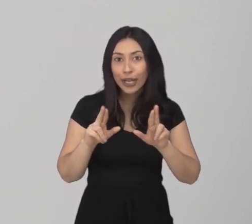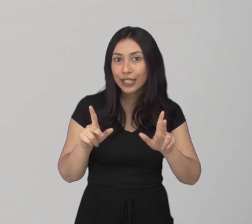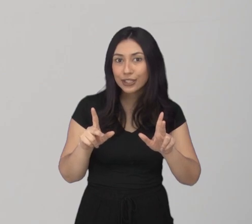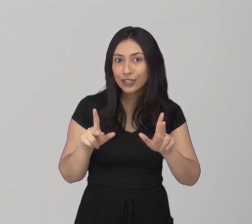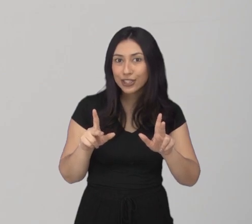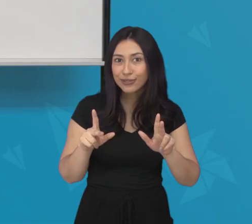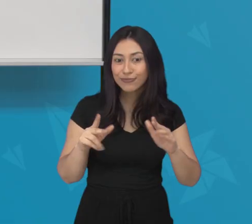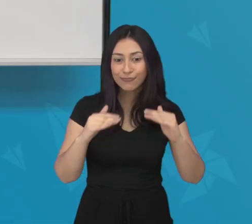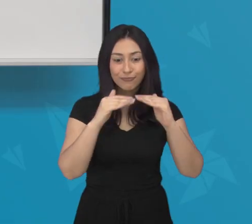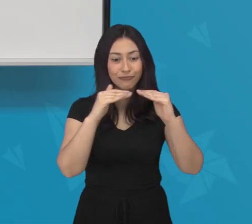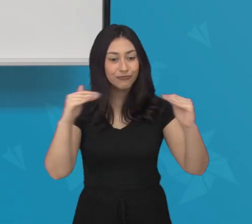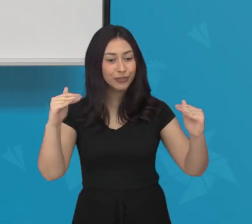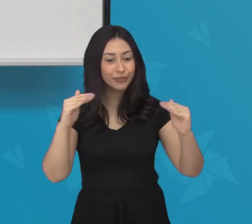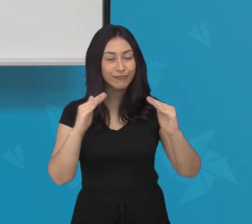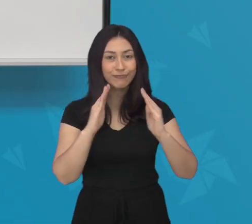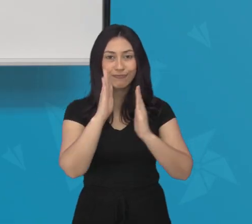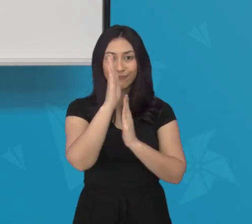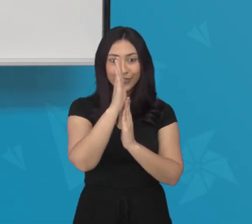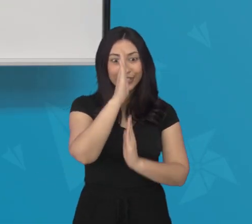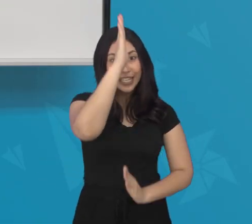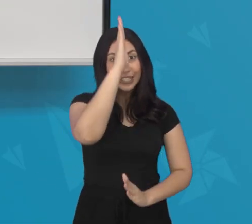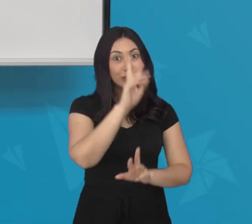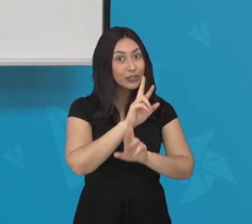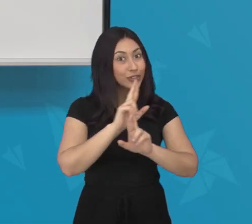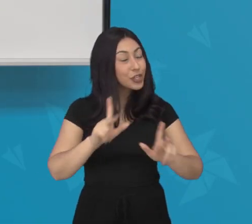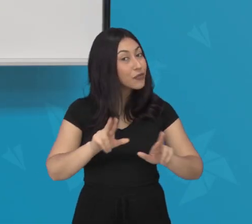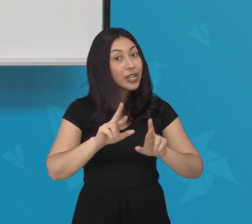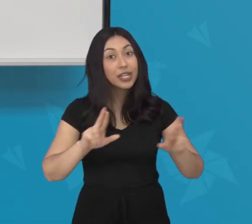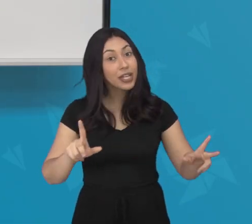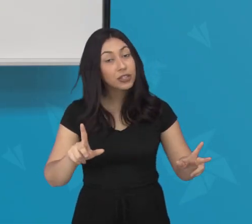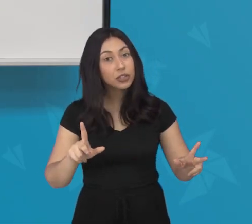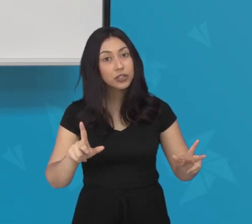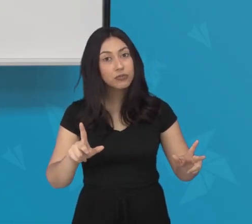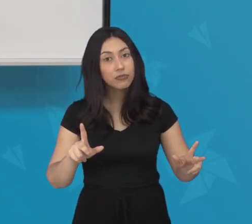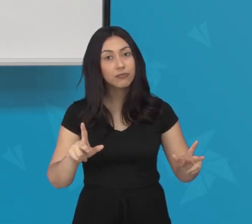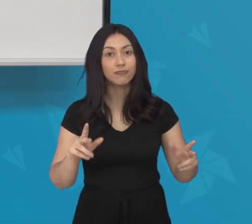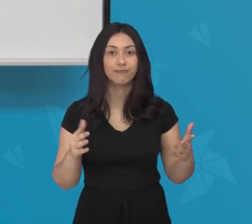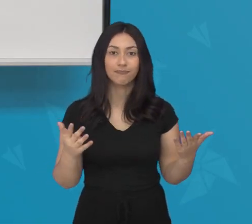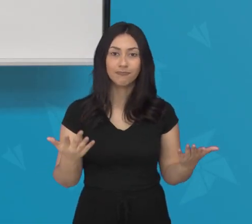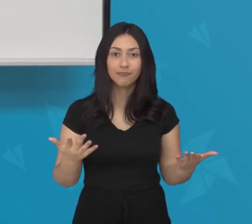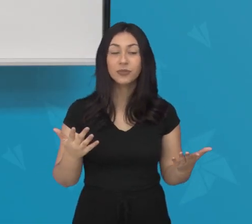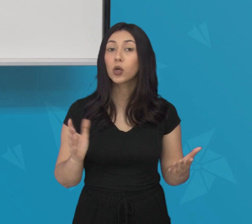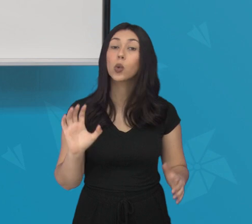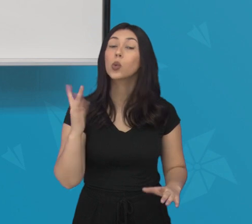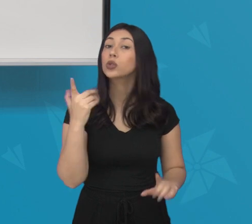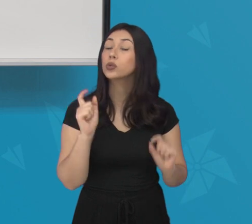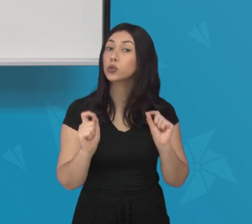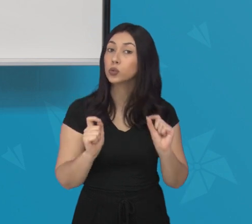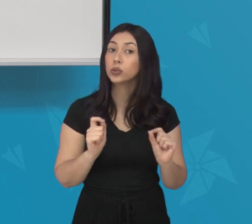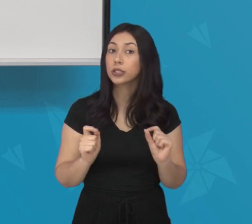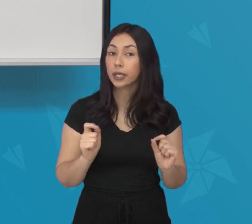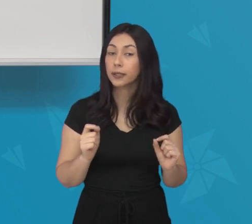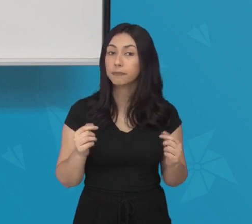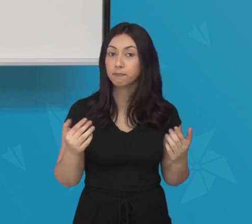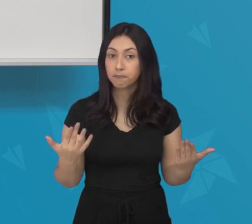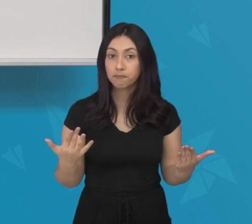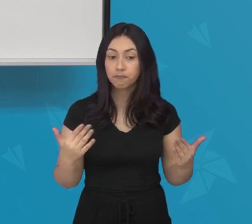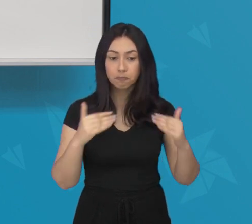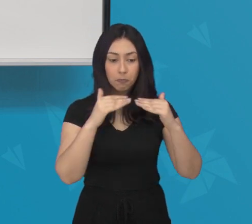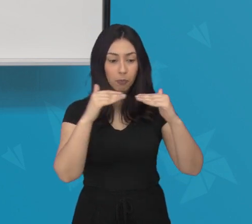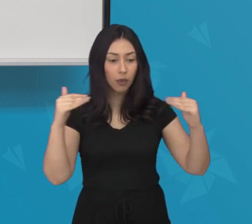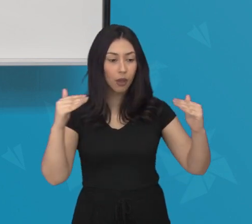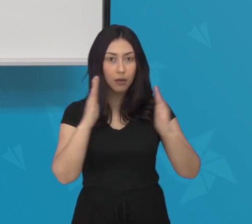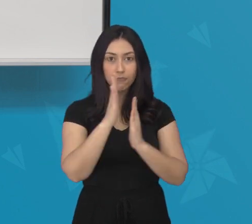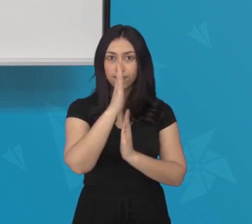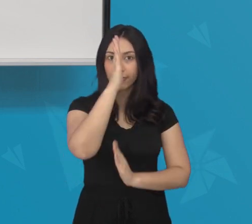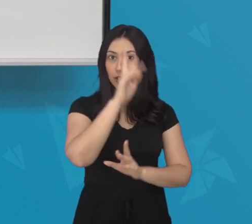que é inclinados? Eles não estão a 180 graus e nem estão a 0 graus, né? A 0 grau